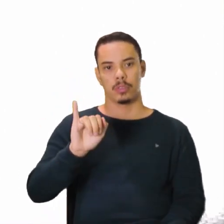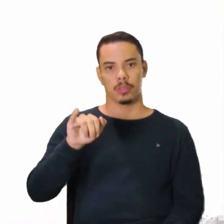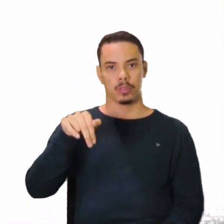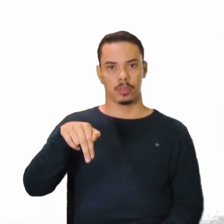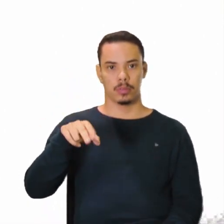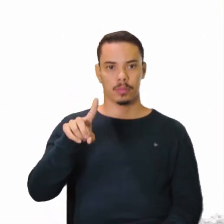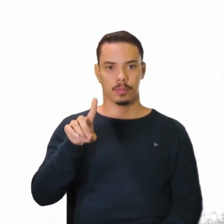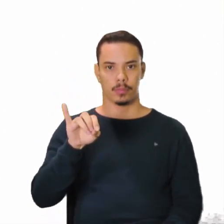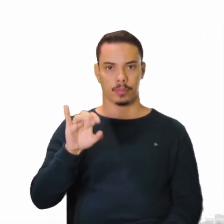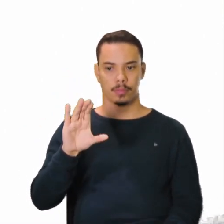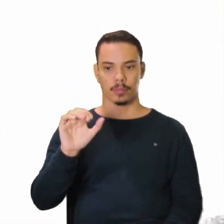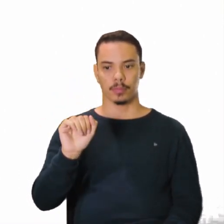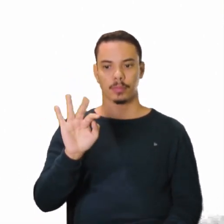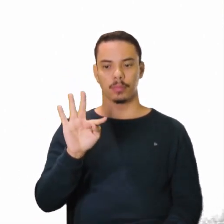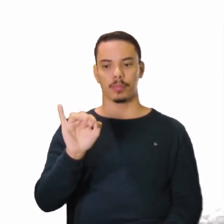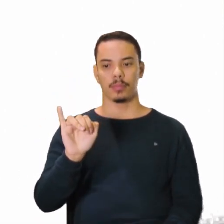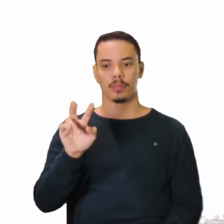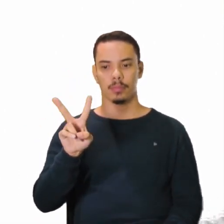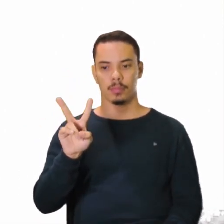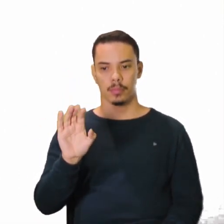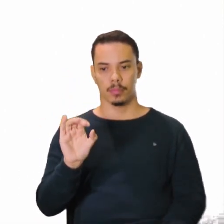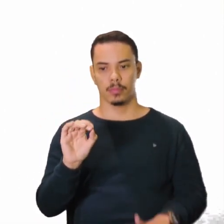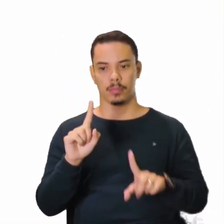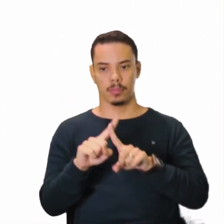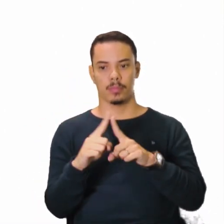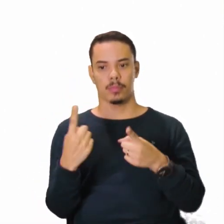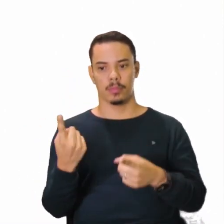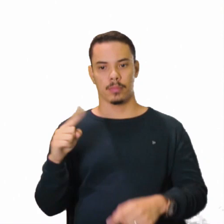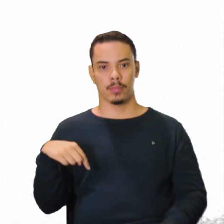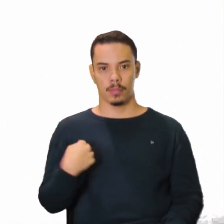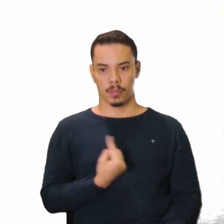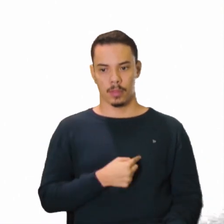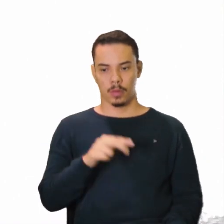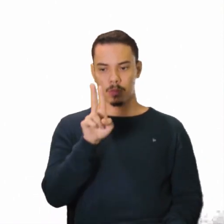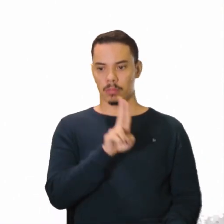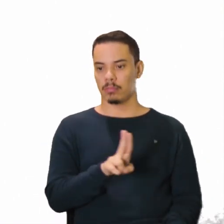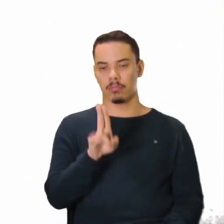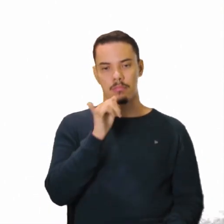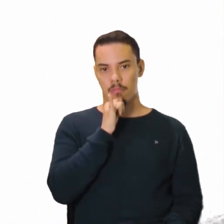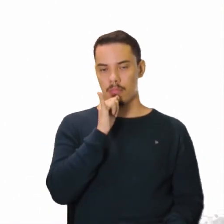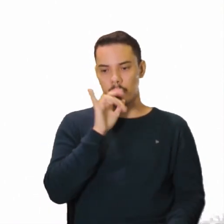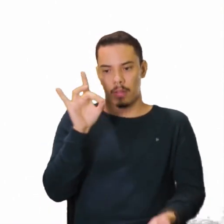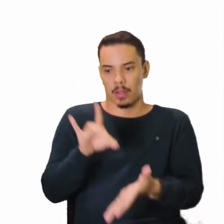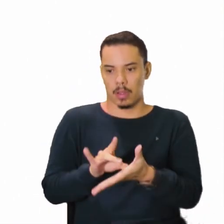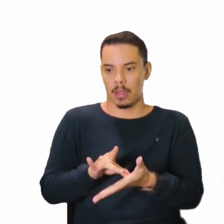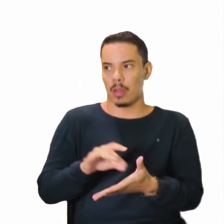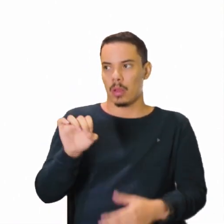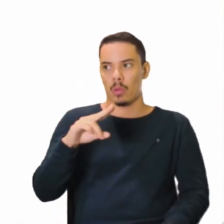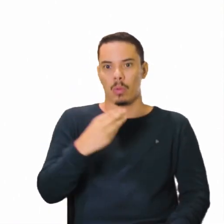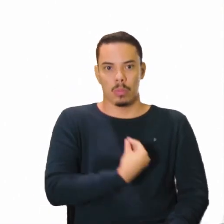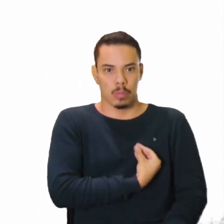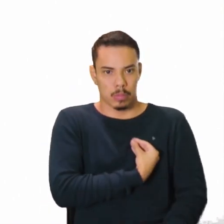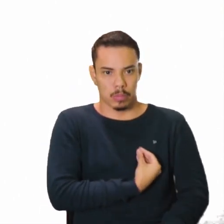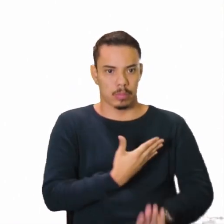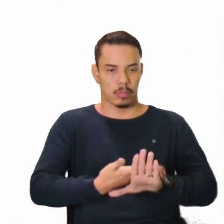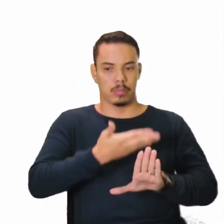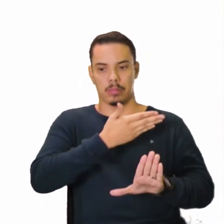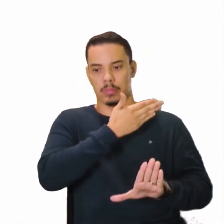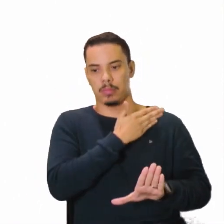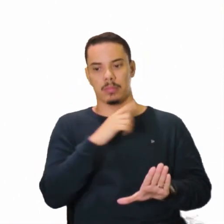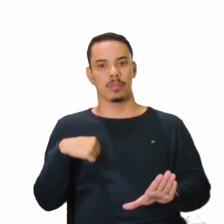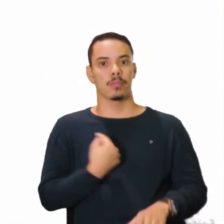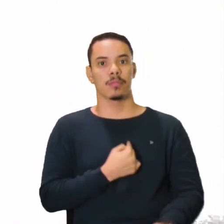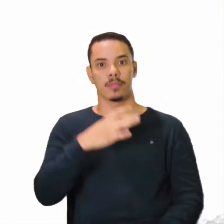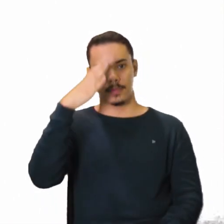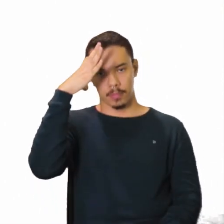no subjuntivo imperativo. Mas aqueles que a gente utiliza aqui em um tempo real, presente e passado, a gente